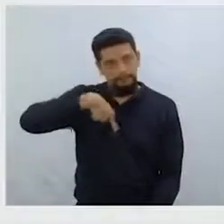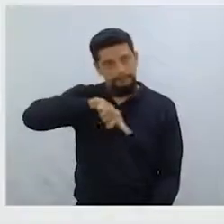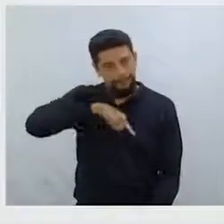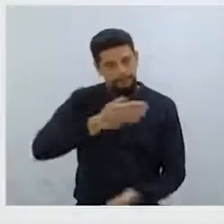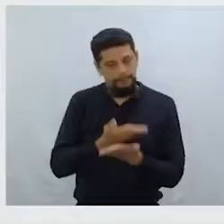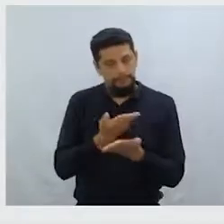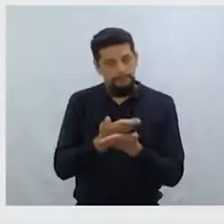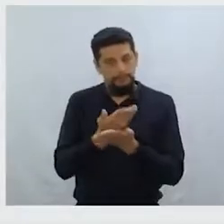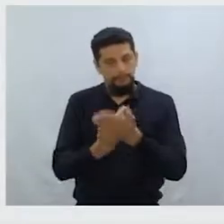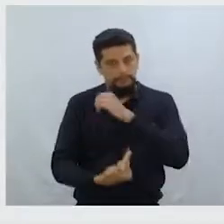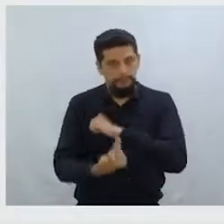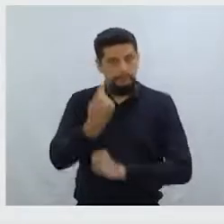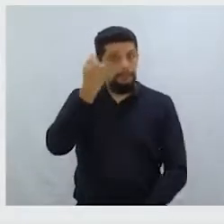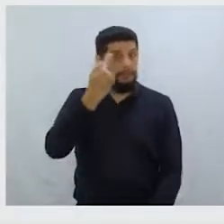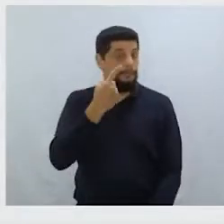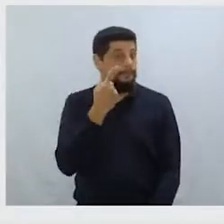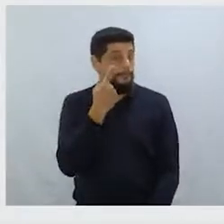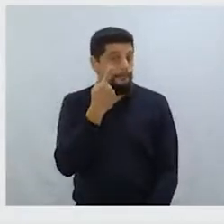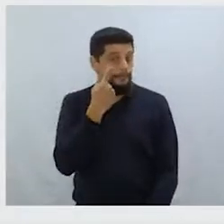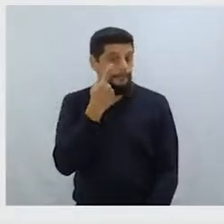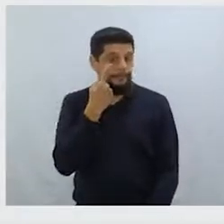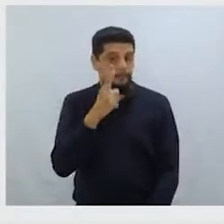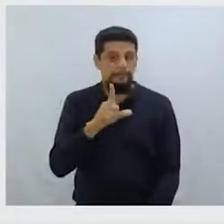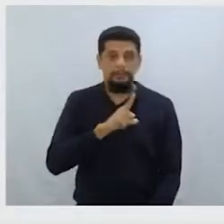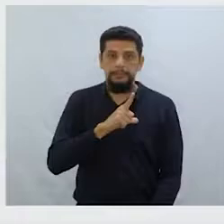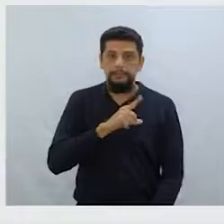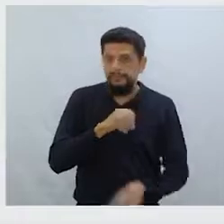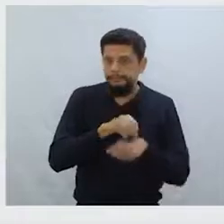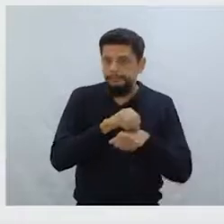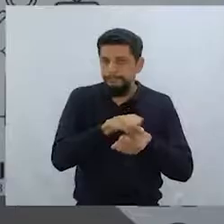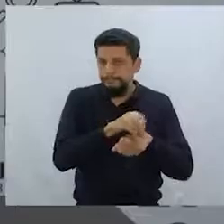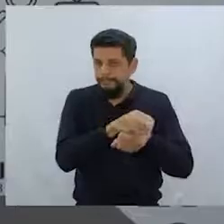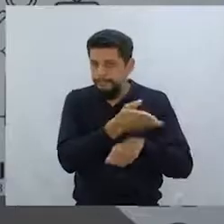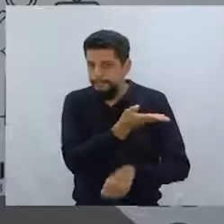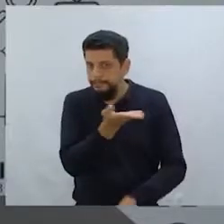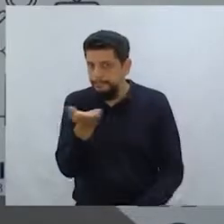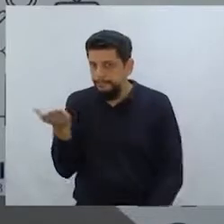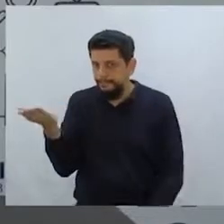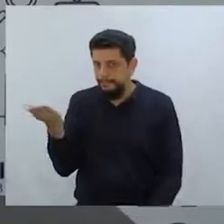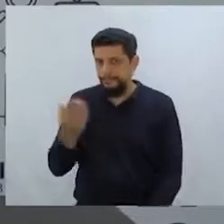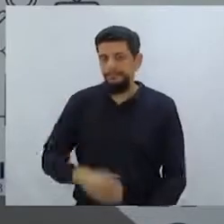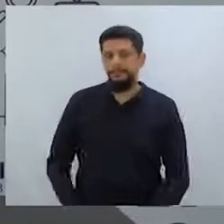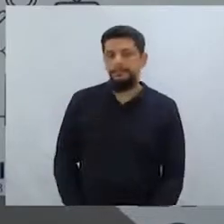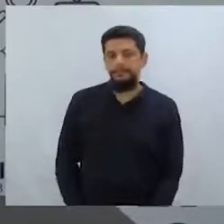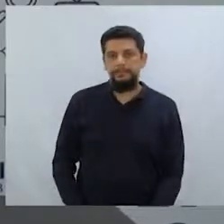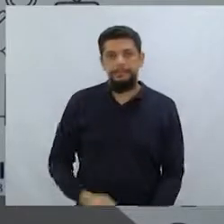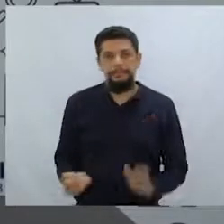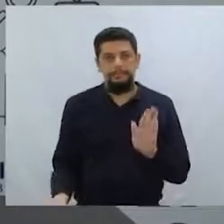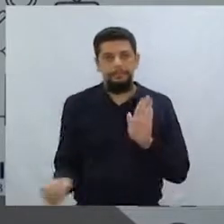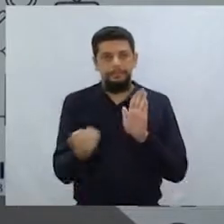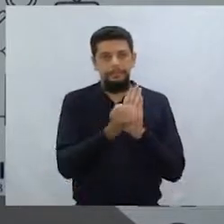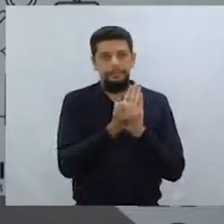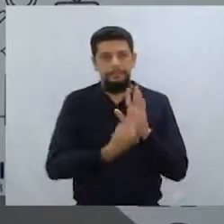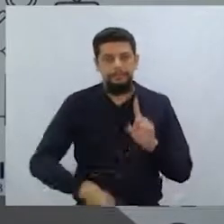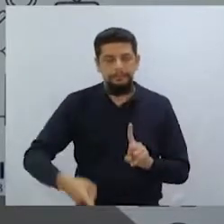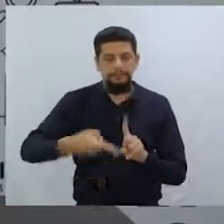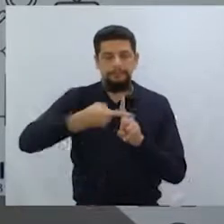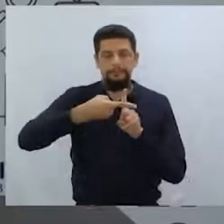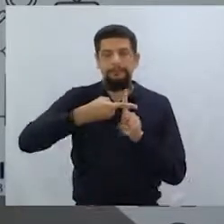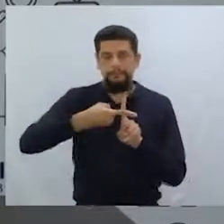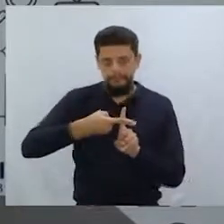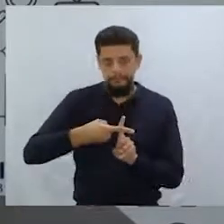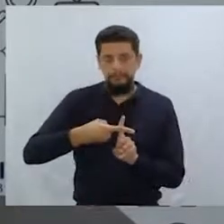que nós trabalhamos na aula anterior? Olha só, tem aqui uma pista para a gente se lembrar, que é o sinal